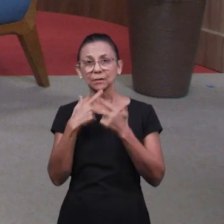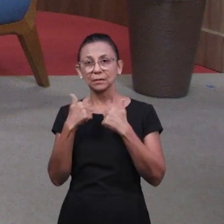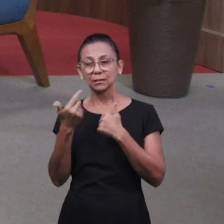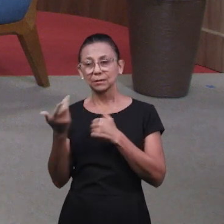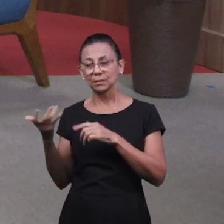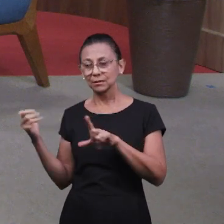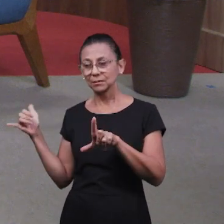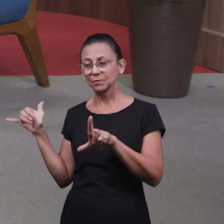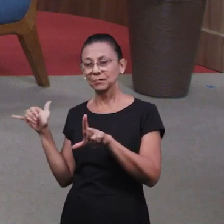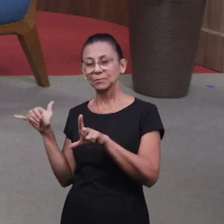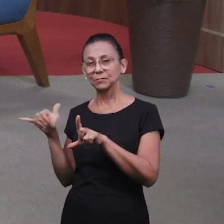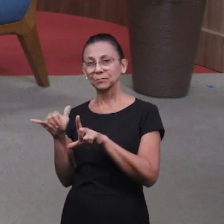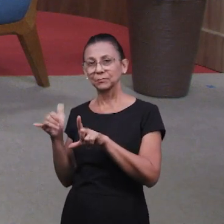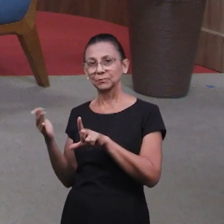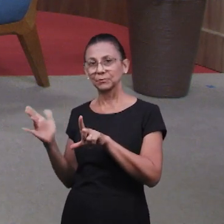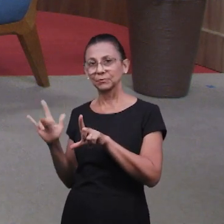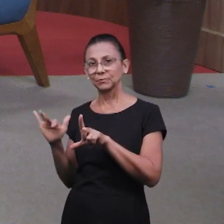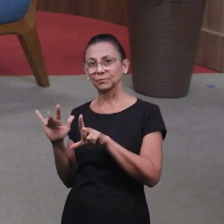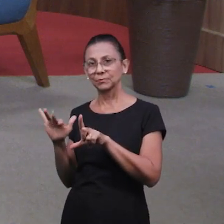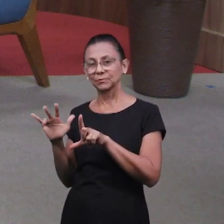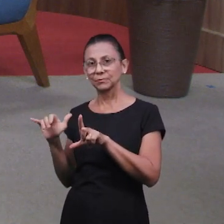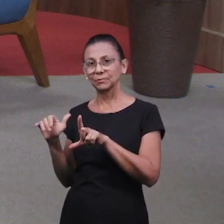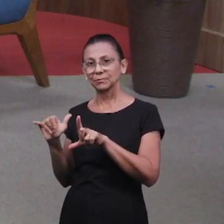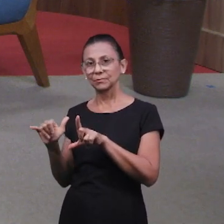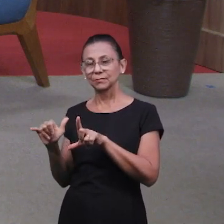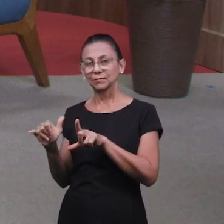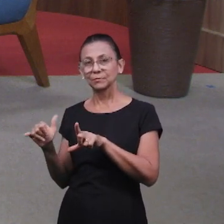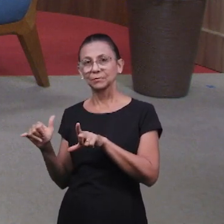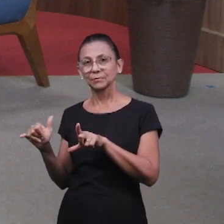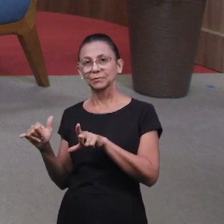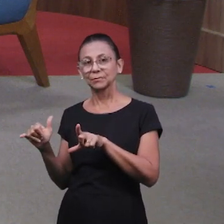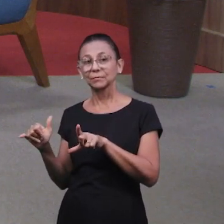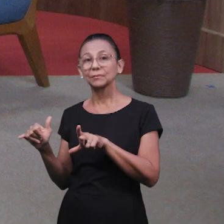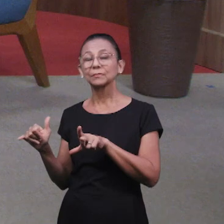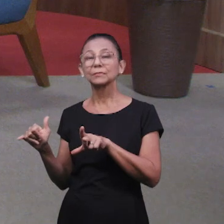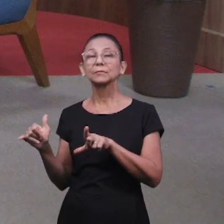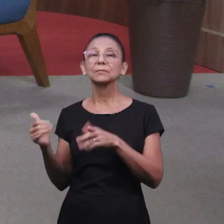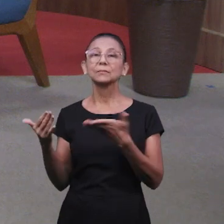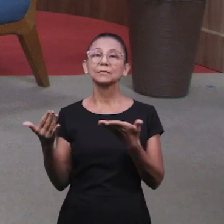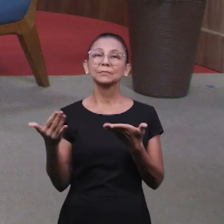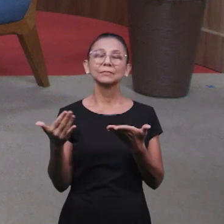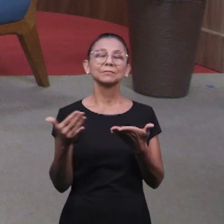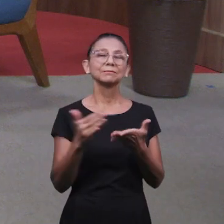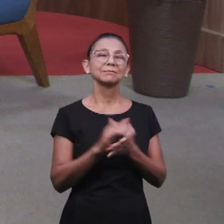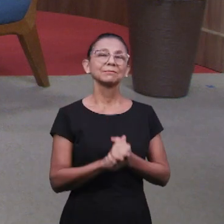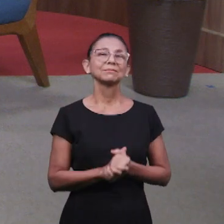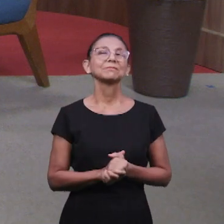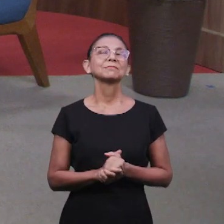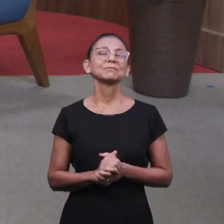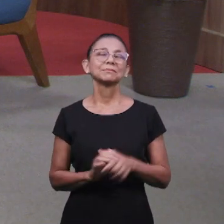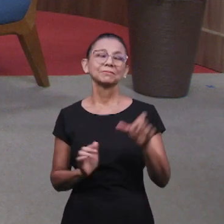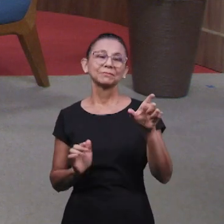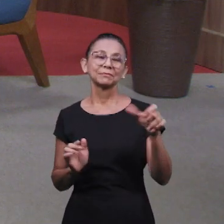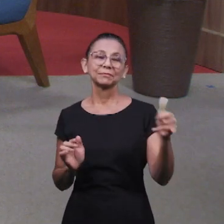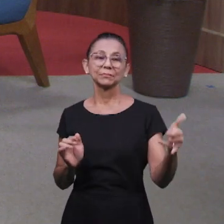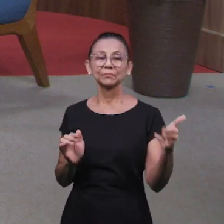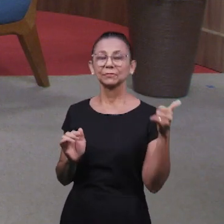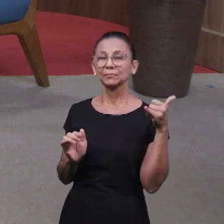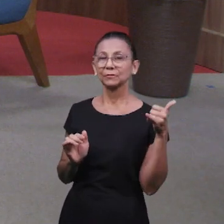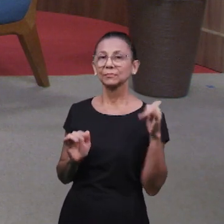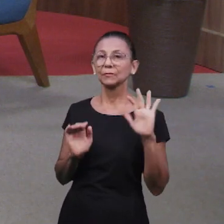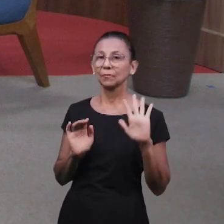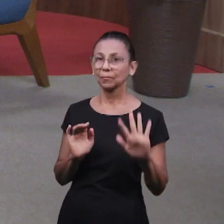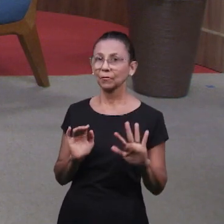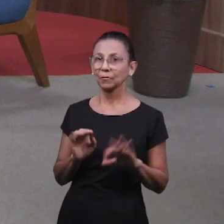do seu celular para esse QR Code que está aparecendo aí ao lado do número e seu aparelho já vai ser redirecionado para esta ligação. E vou dizer